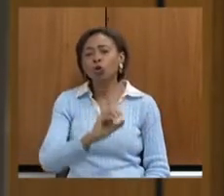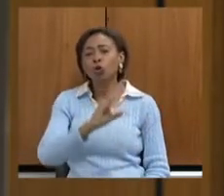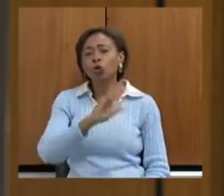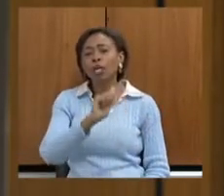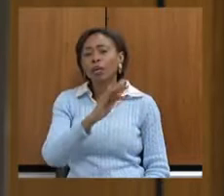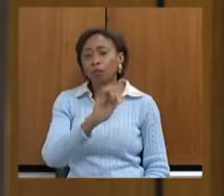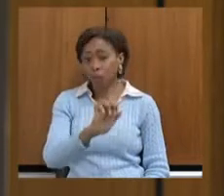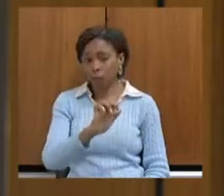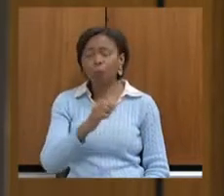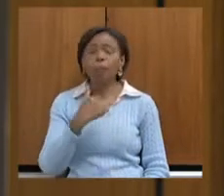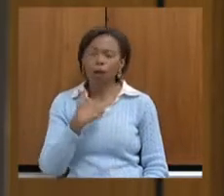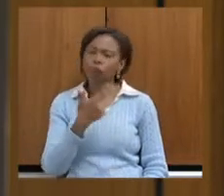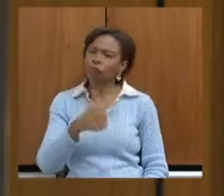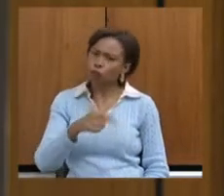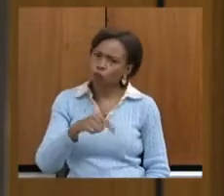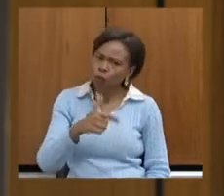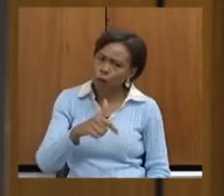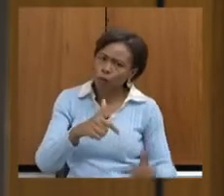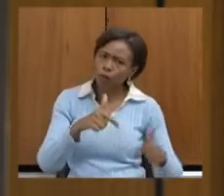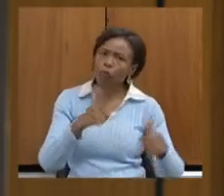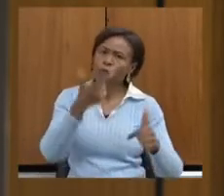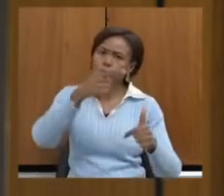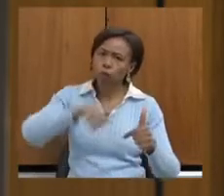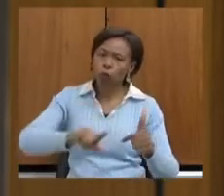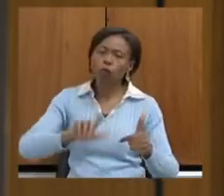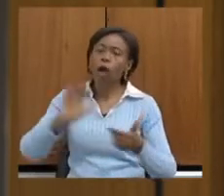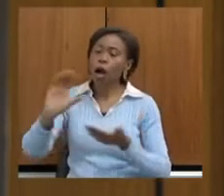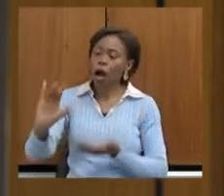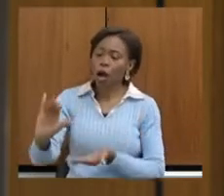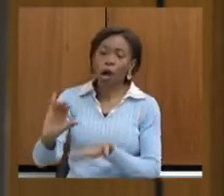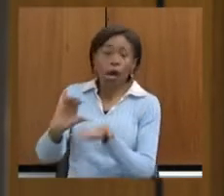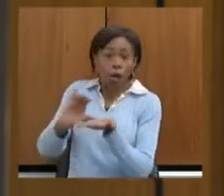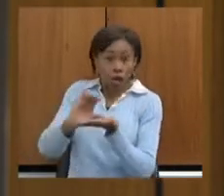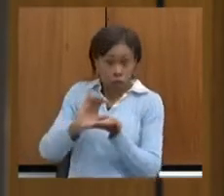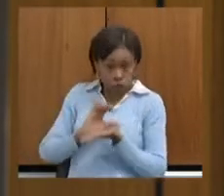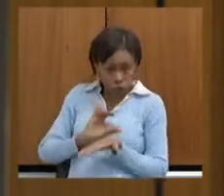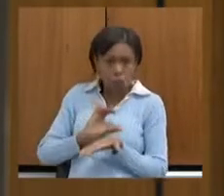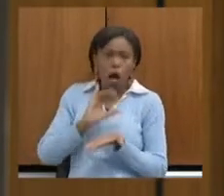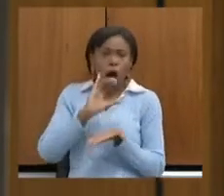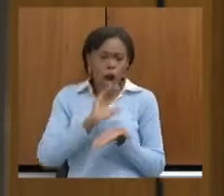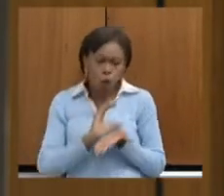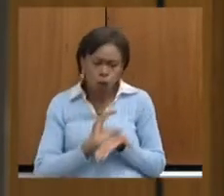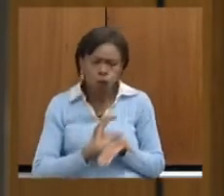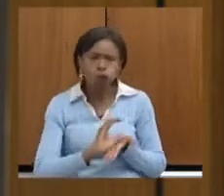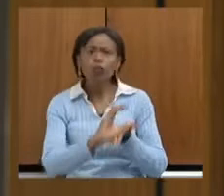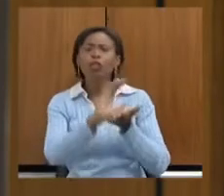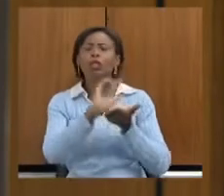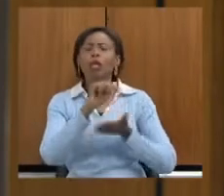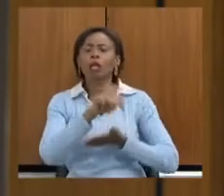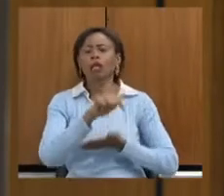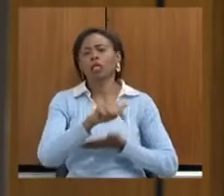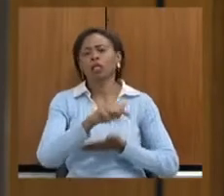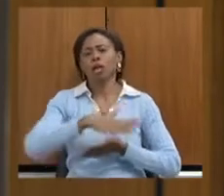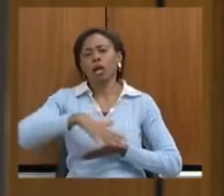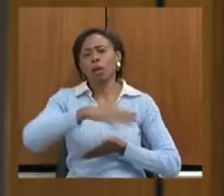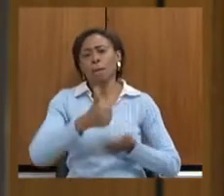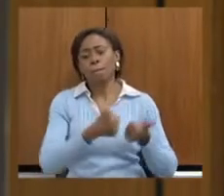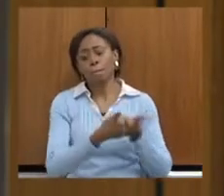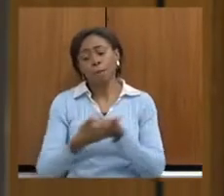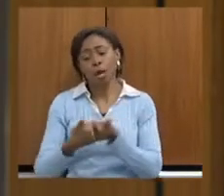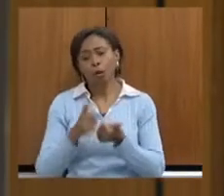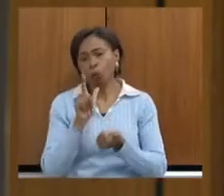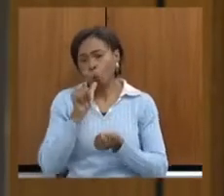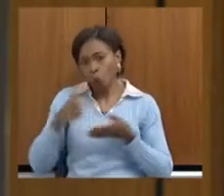para mim o seu existe tudo ali no córrego do café na beira do rio doce